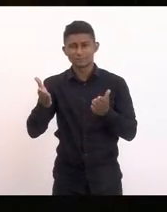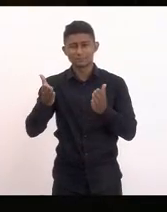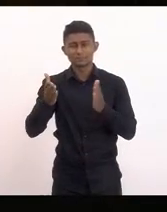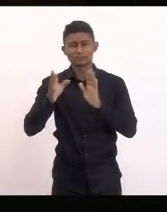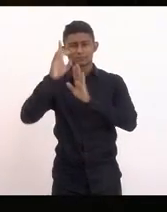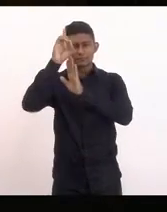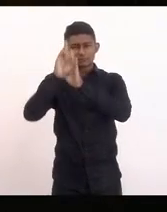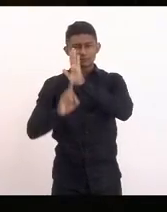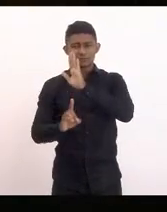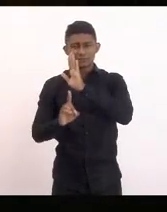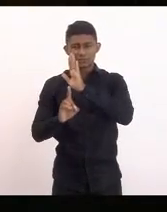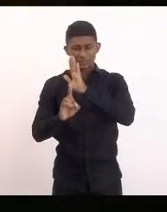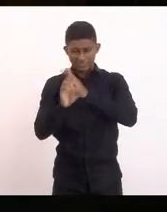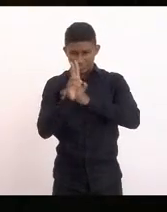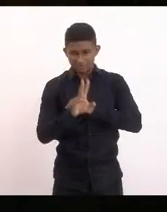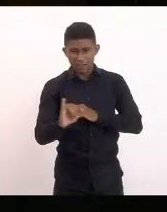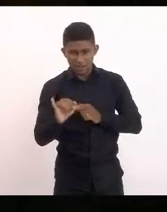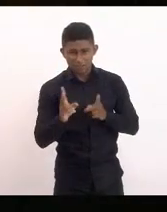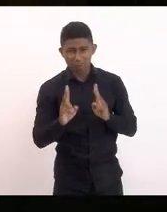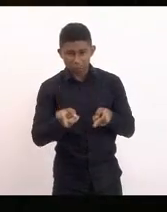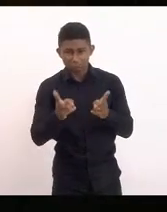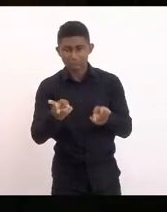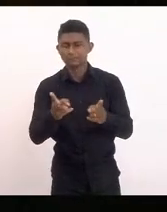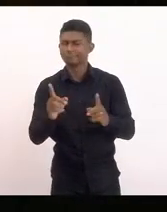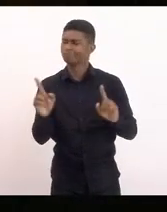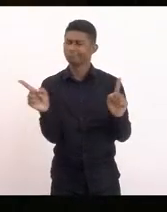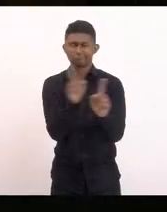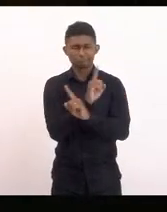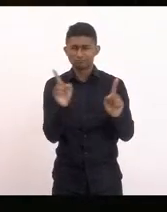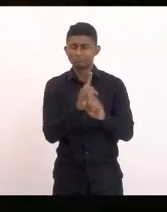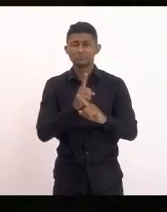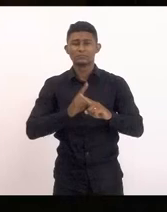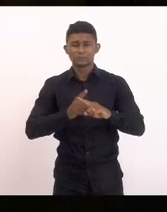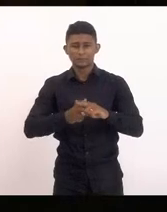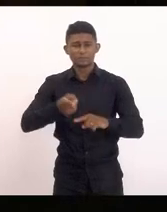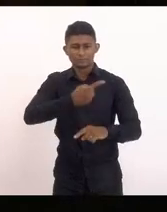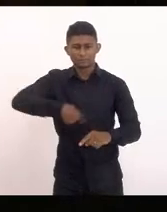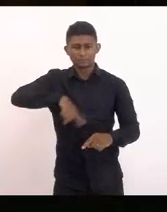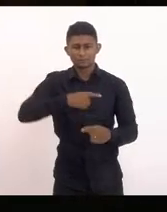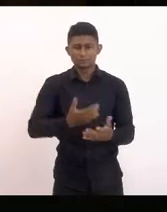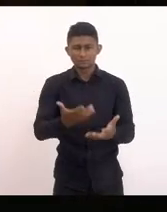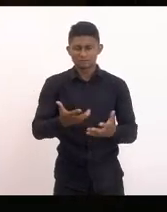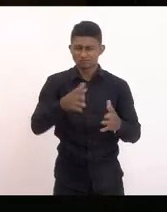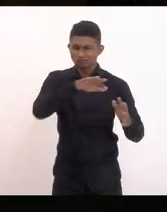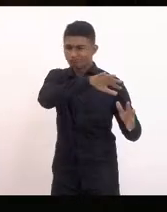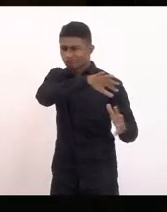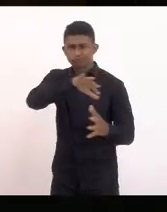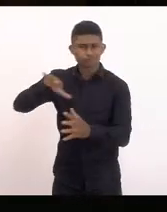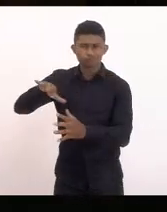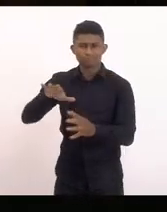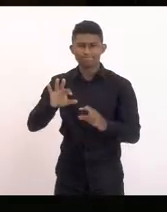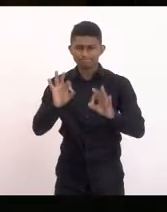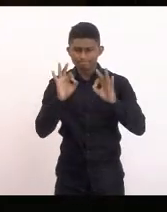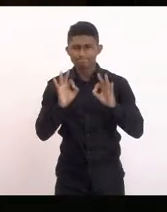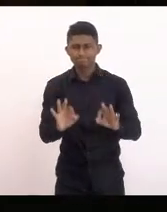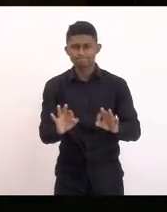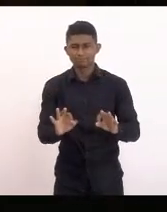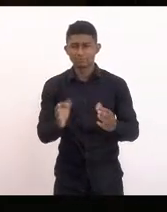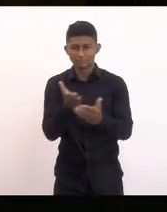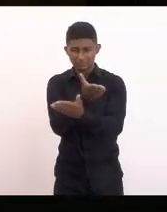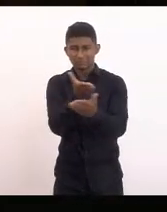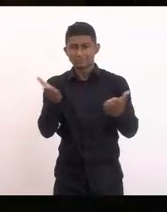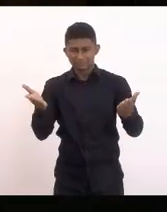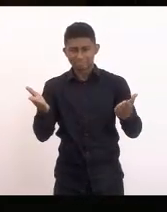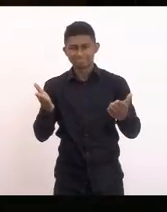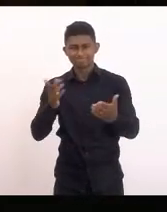não existirá, porque nós iremos avançar afastando essa insegurança jurídica e agraciando os